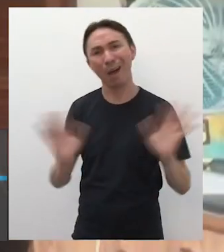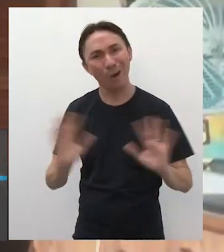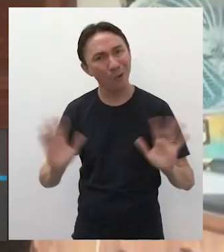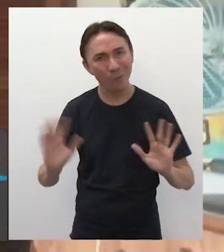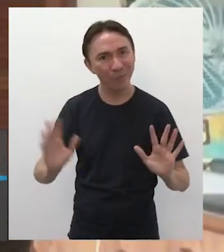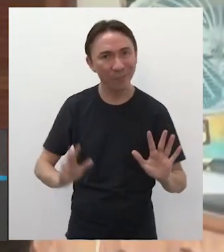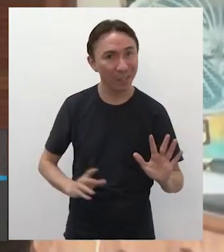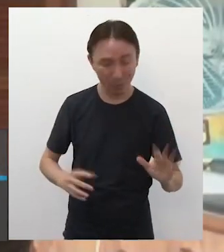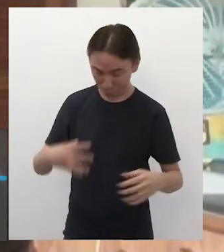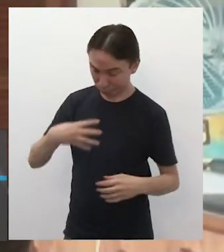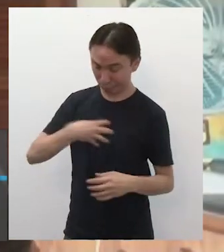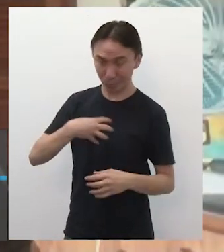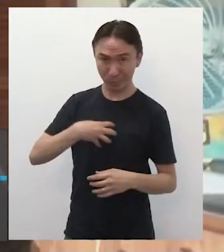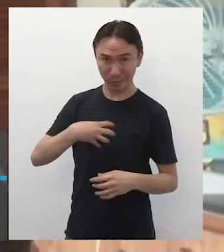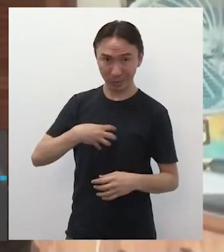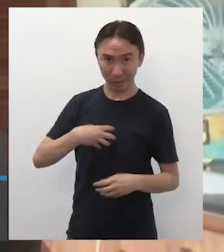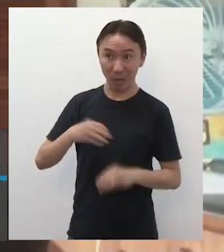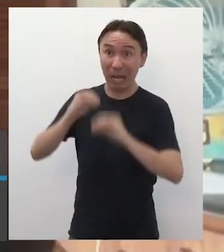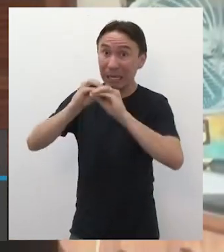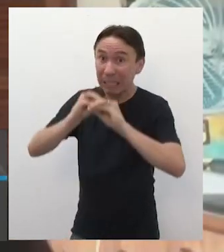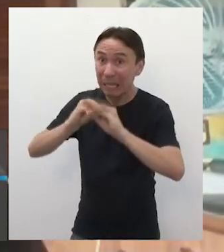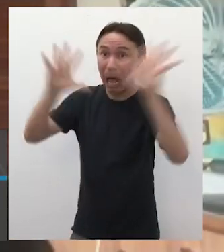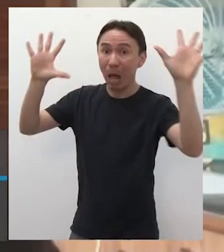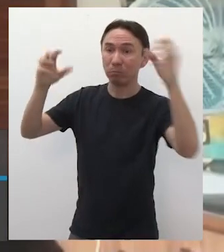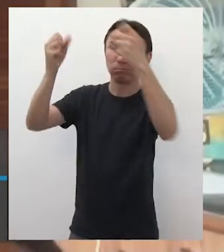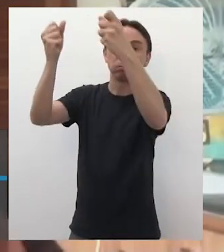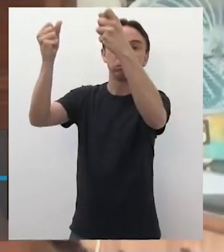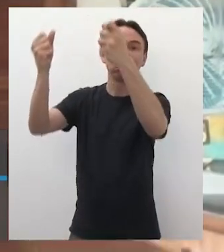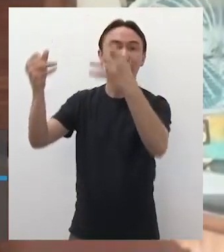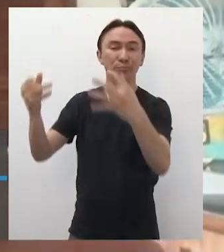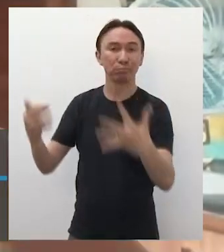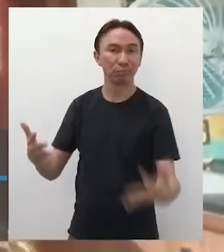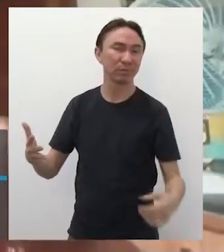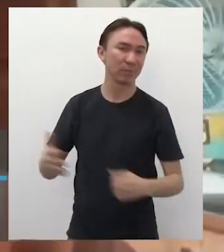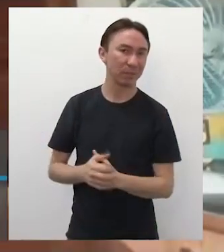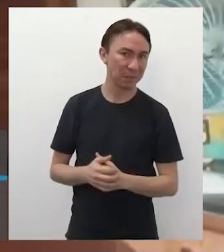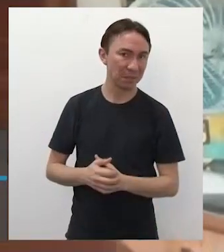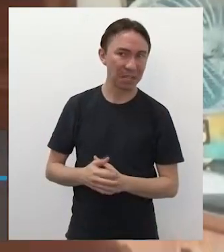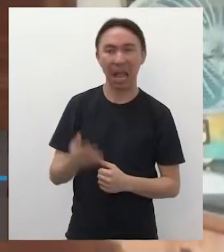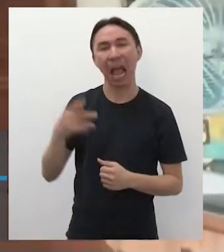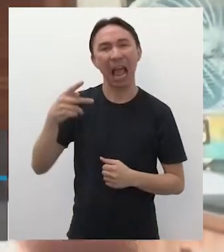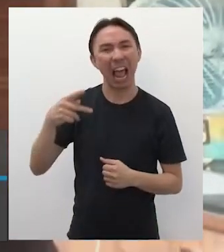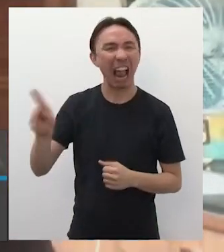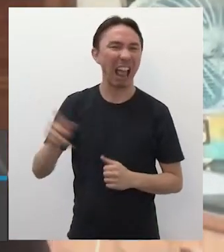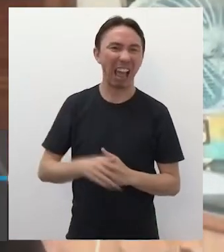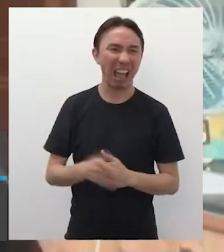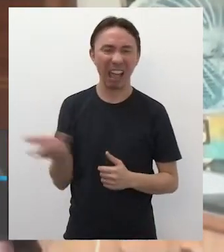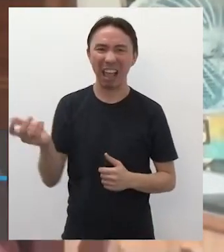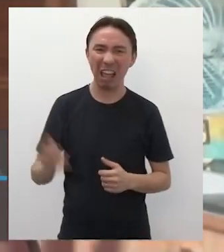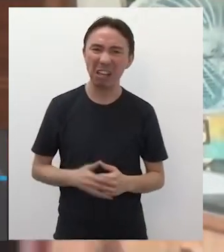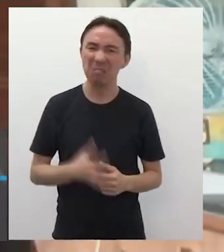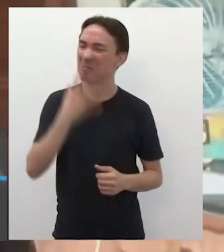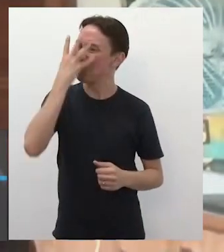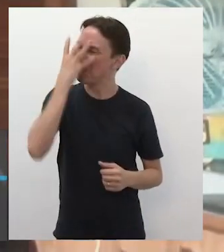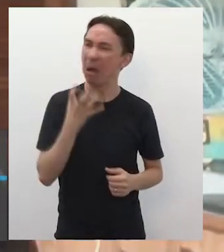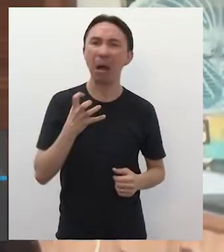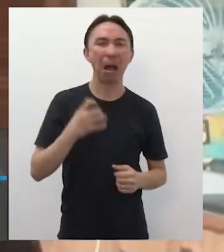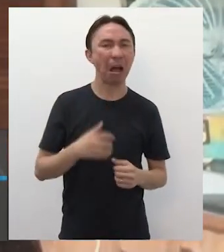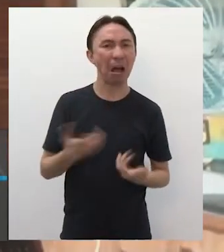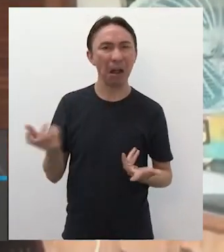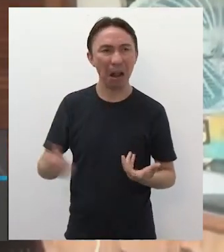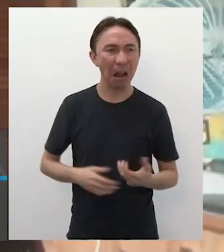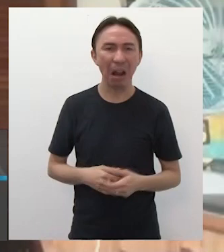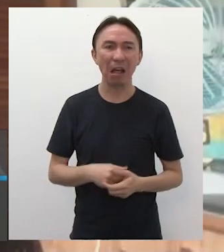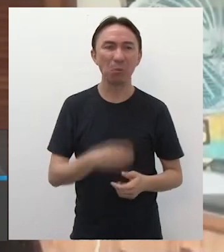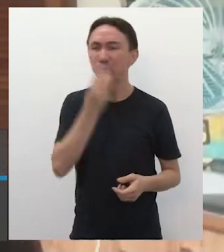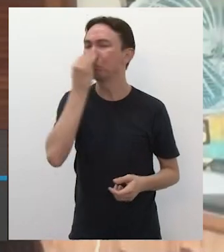sentindo. Então, eu não julguei que a Silene é antipática, que ela é desatenciosa, eu não julguei, mas